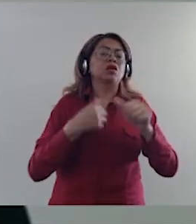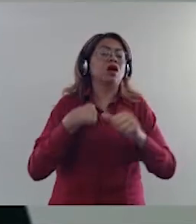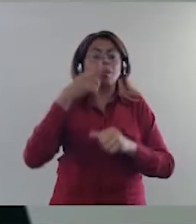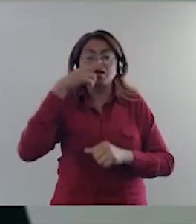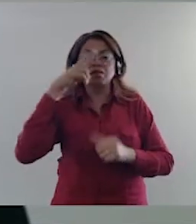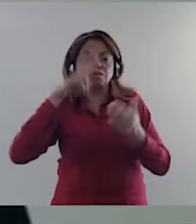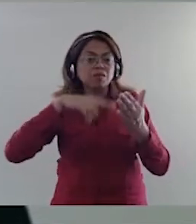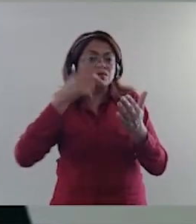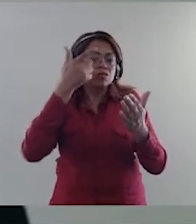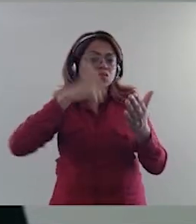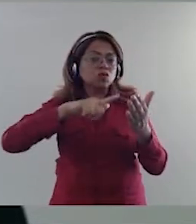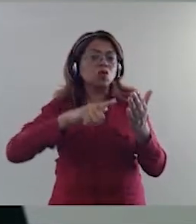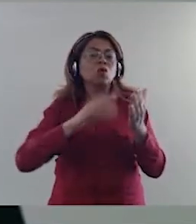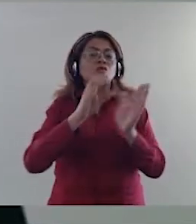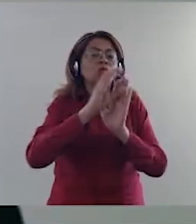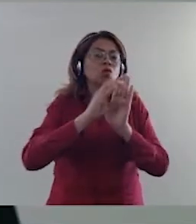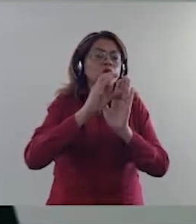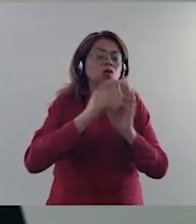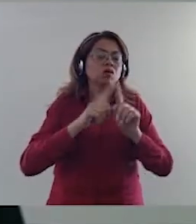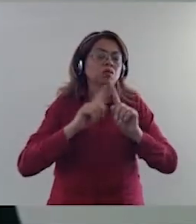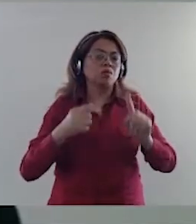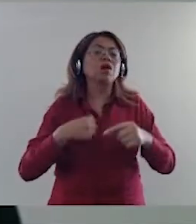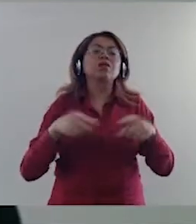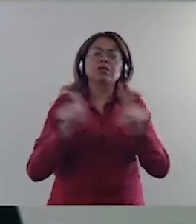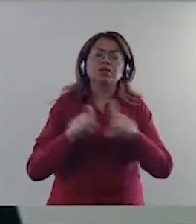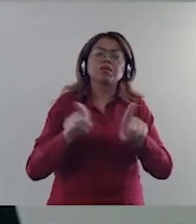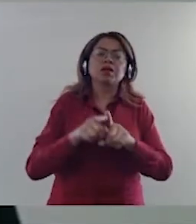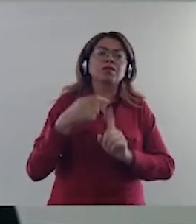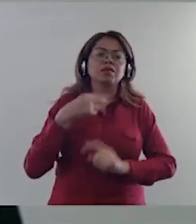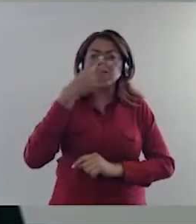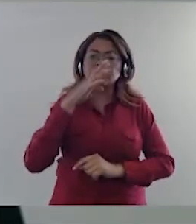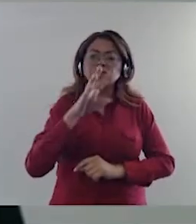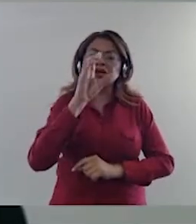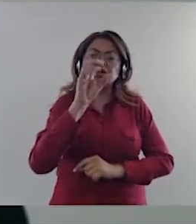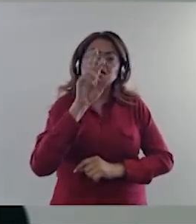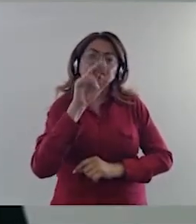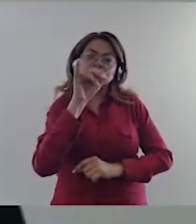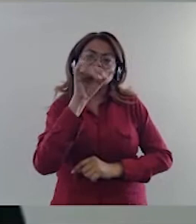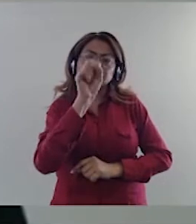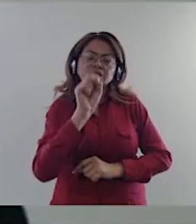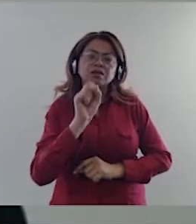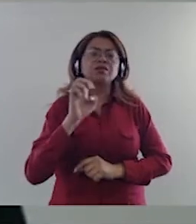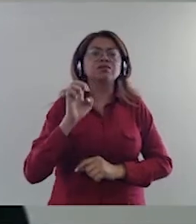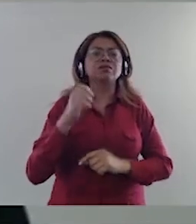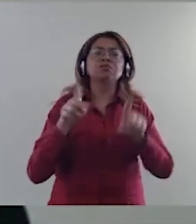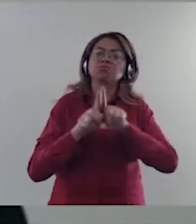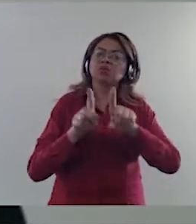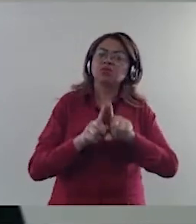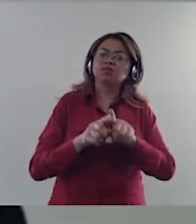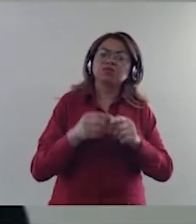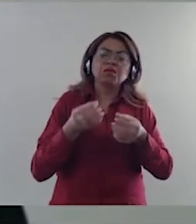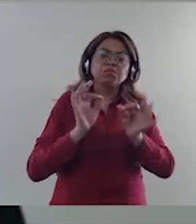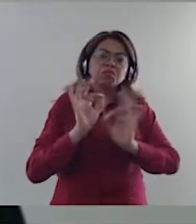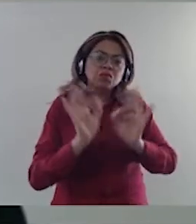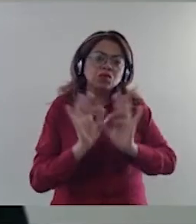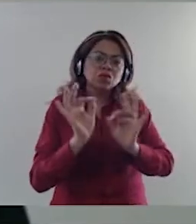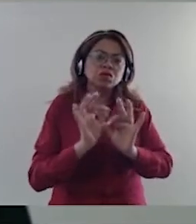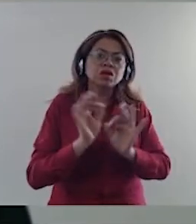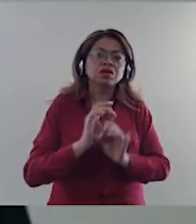Mas me parece que as crises também projetam soluções que ficam para o